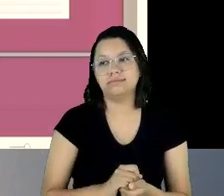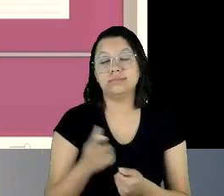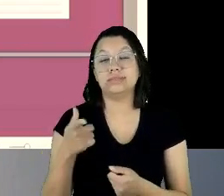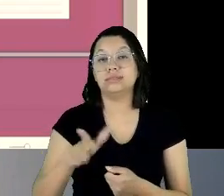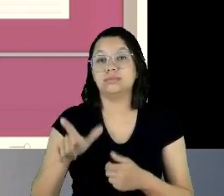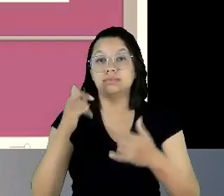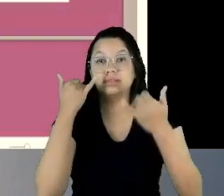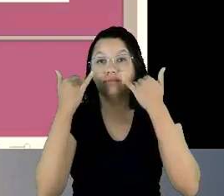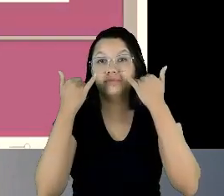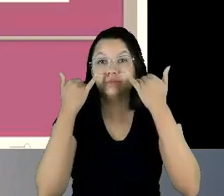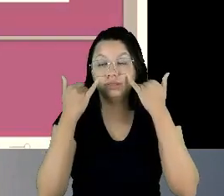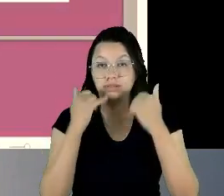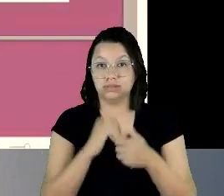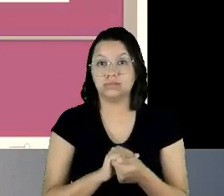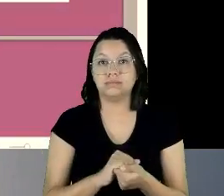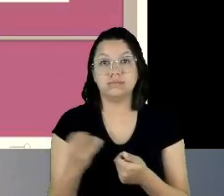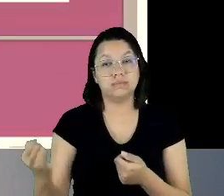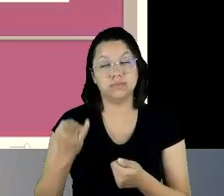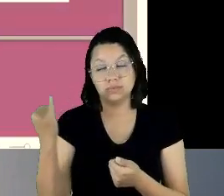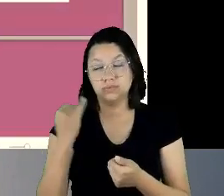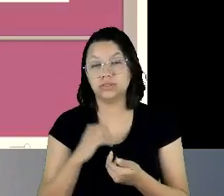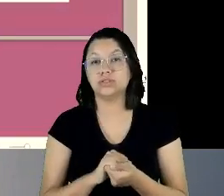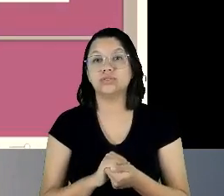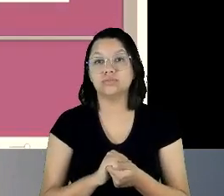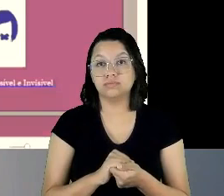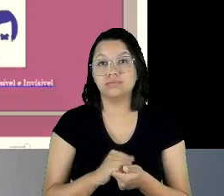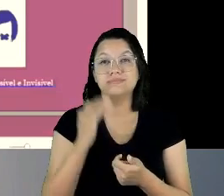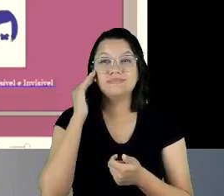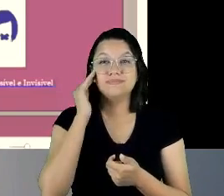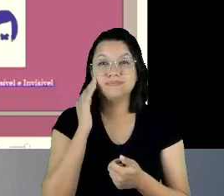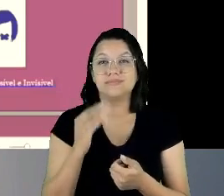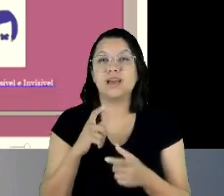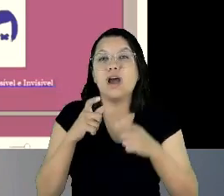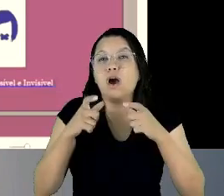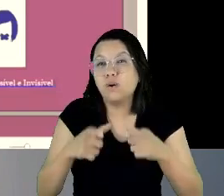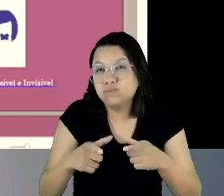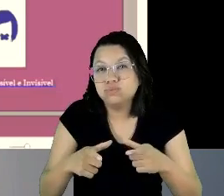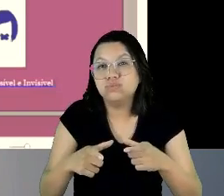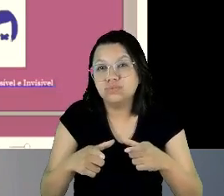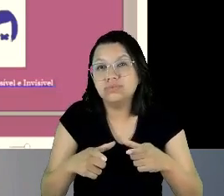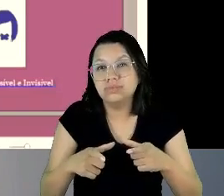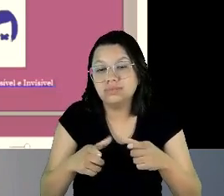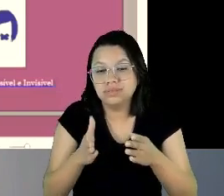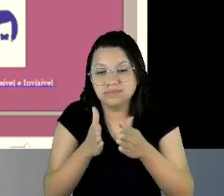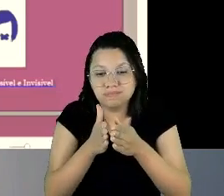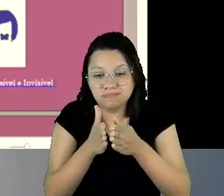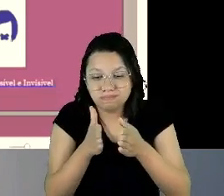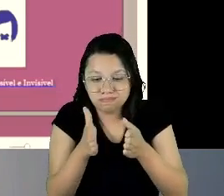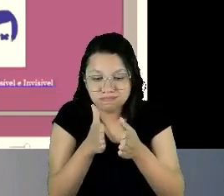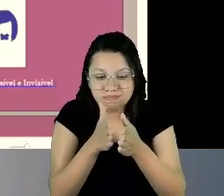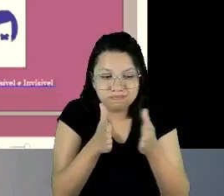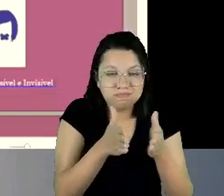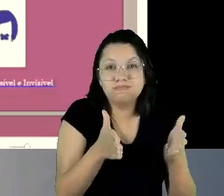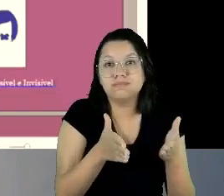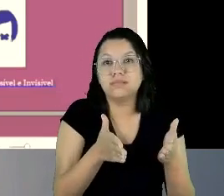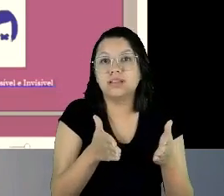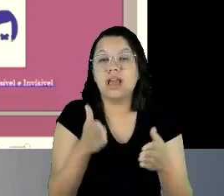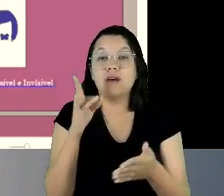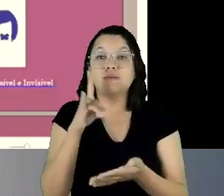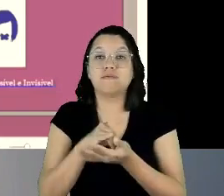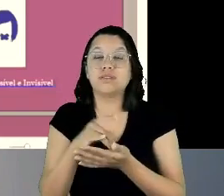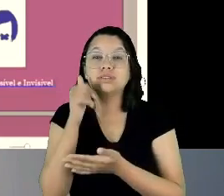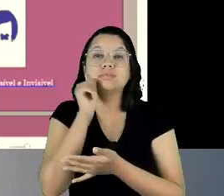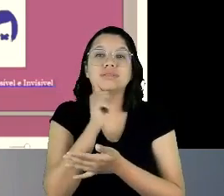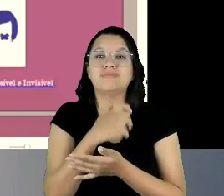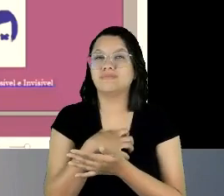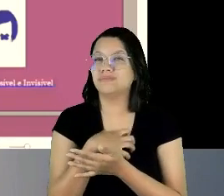Outro dado importante para entender onde estão as lacunas é o fato de que as mulheres